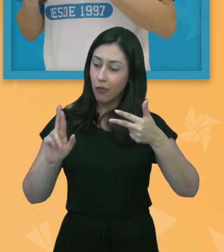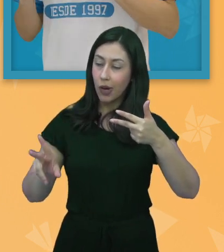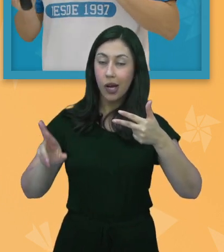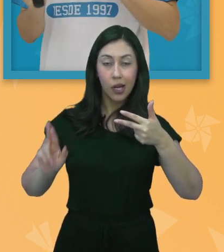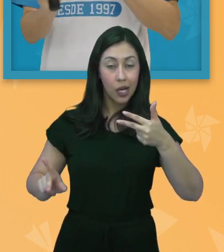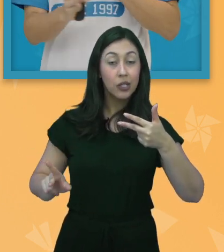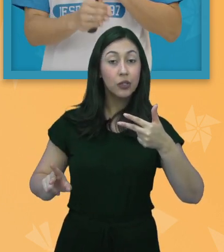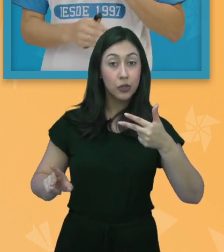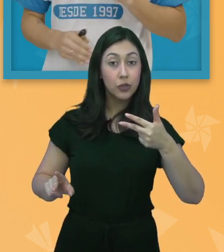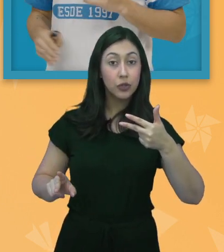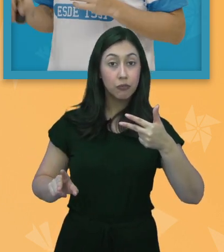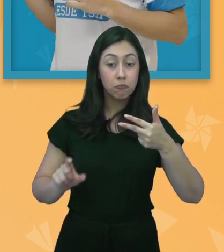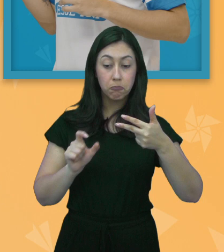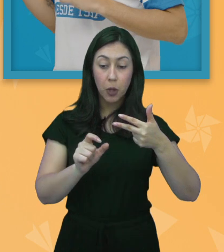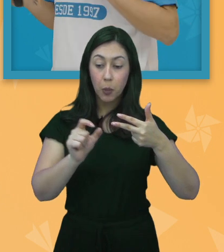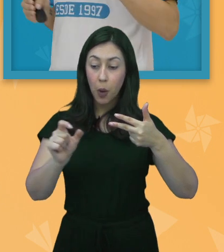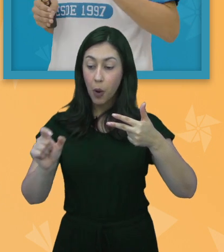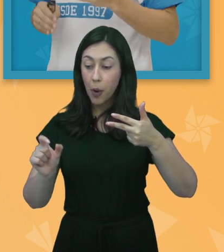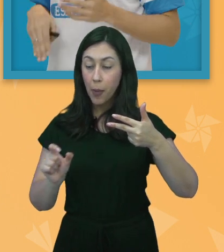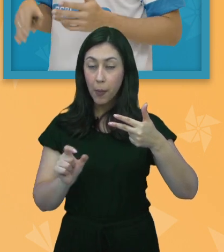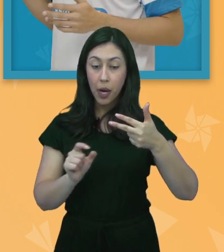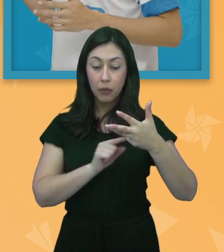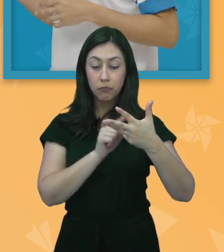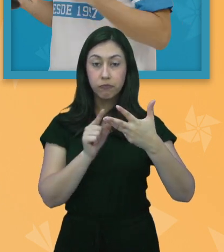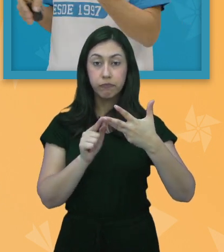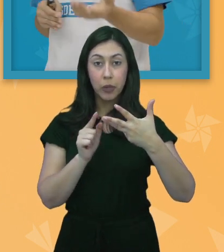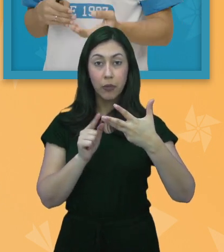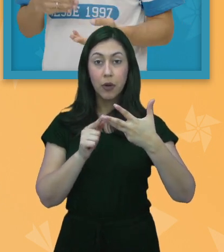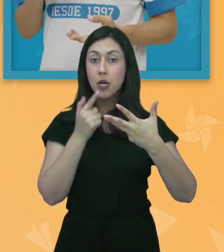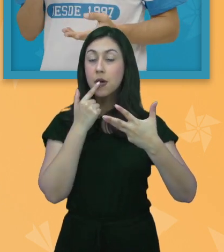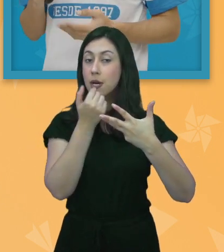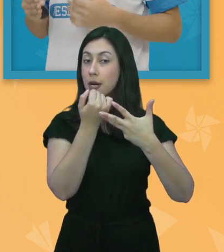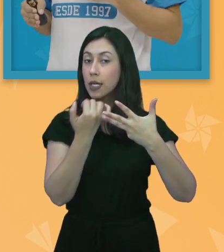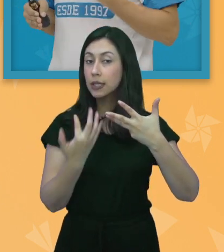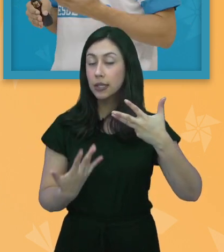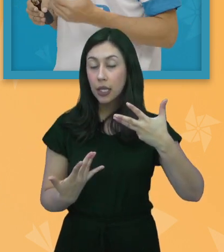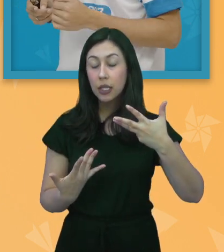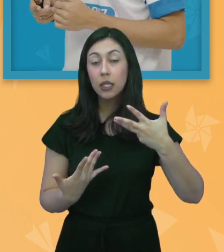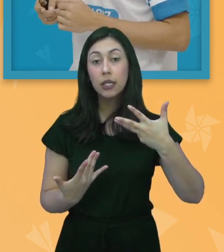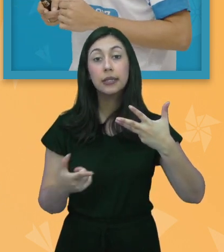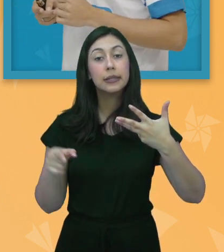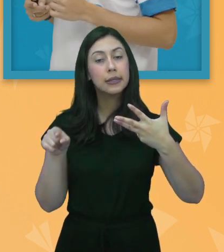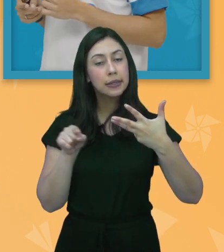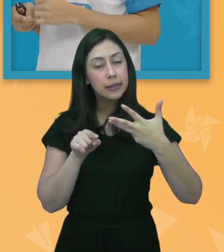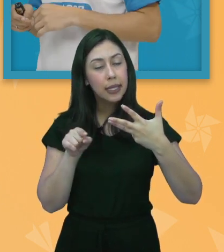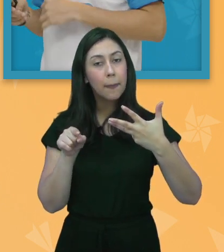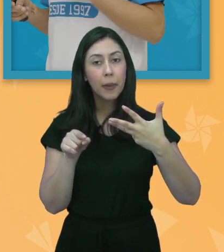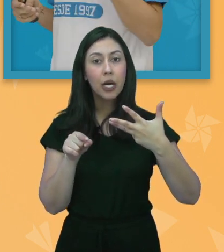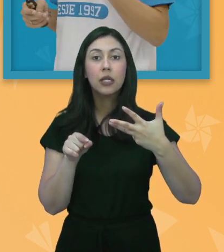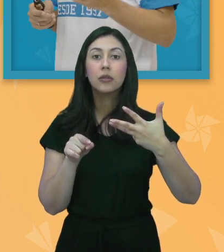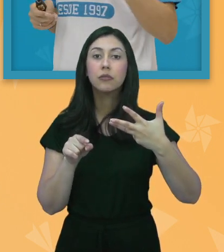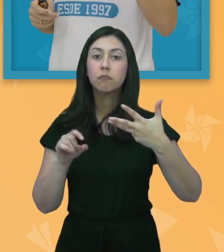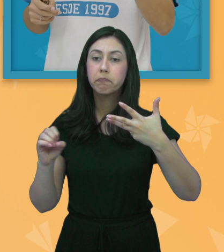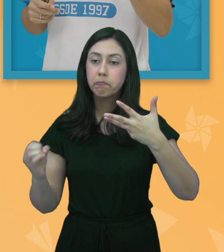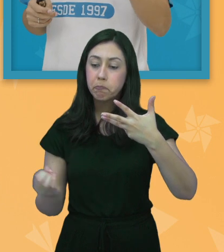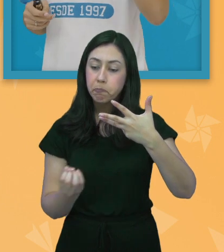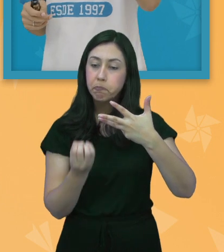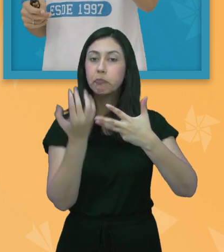fases ali dos três tipos de pedra que compõem o granito. E por fim o sangue, que também